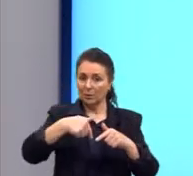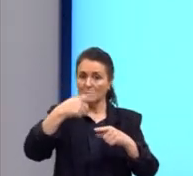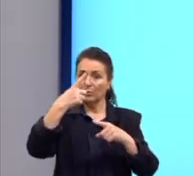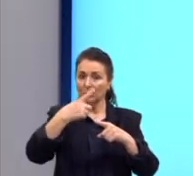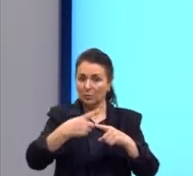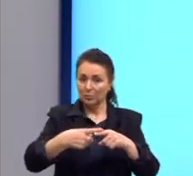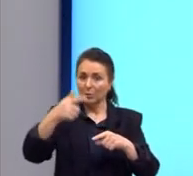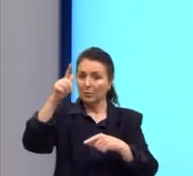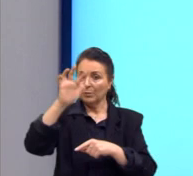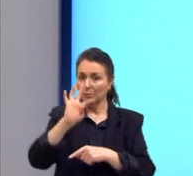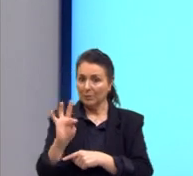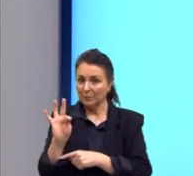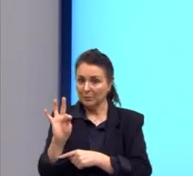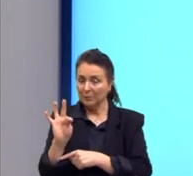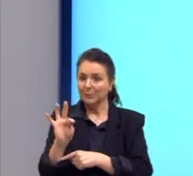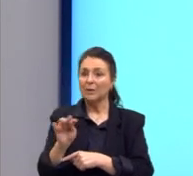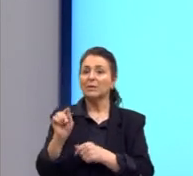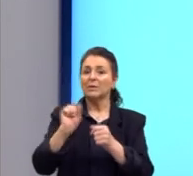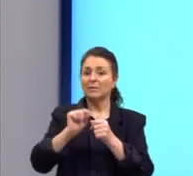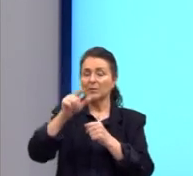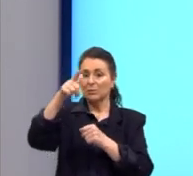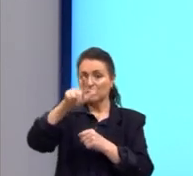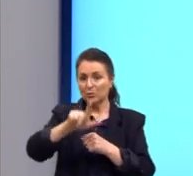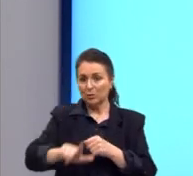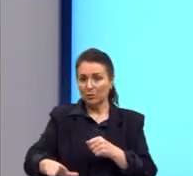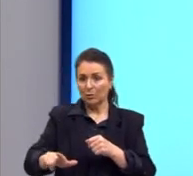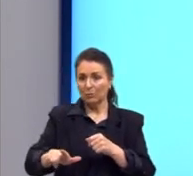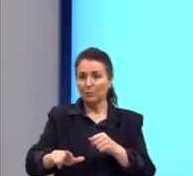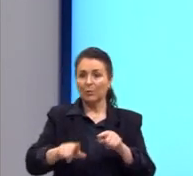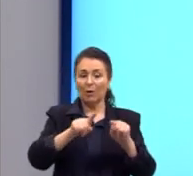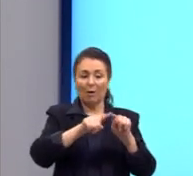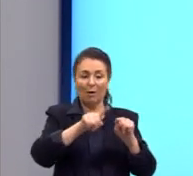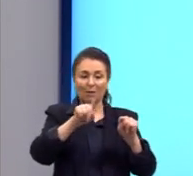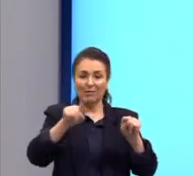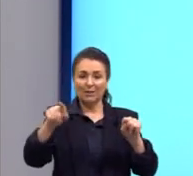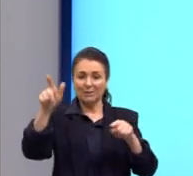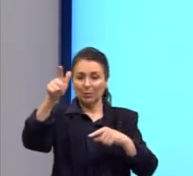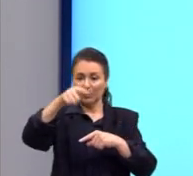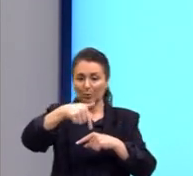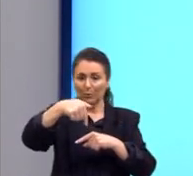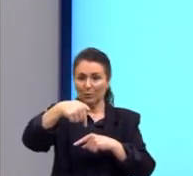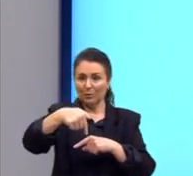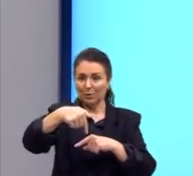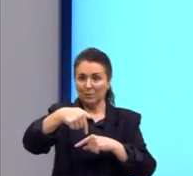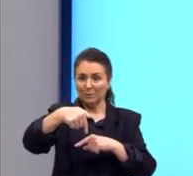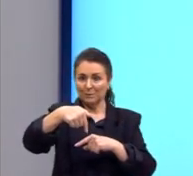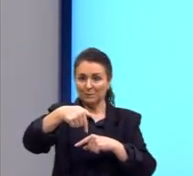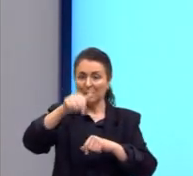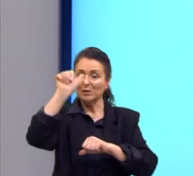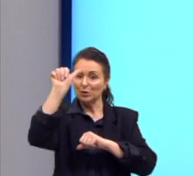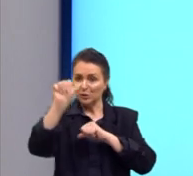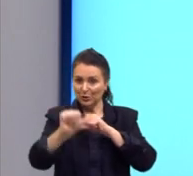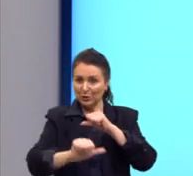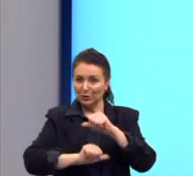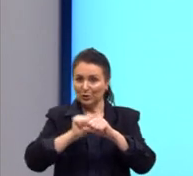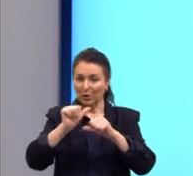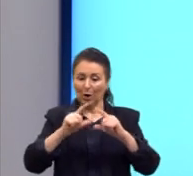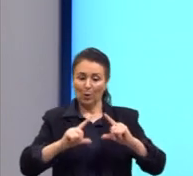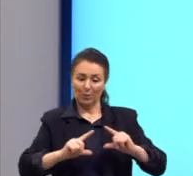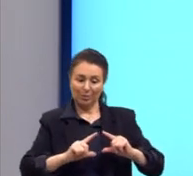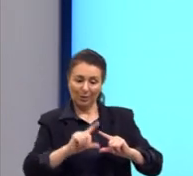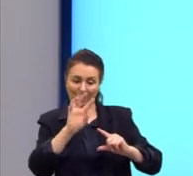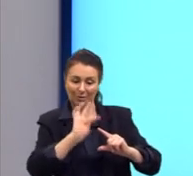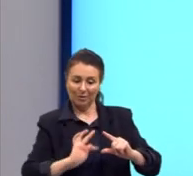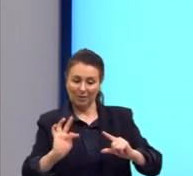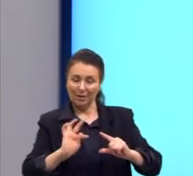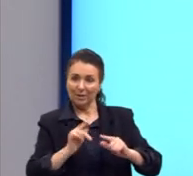E se a gente reescreve ela né variação da carga basicamente a gente vai passar esse Delta ter que